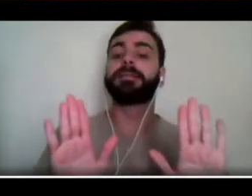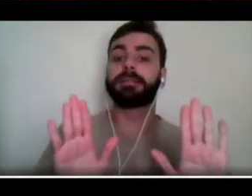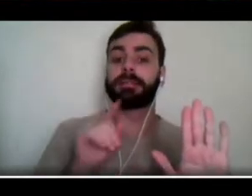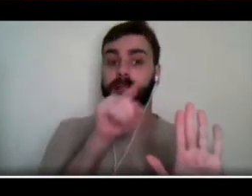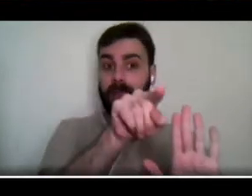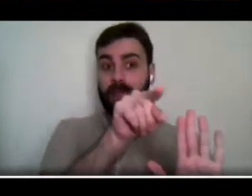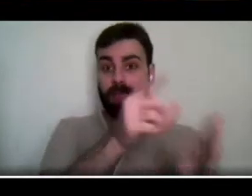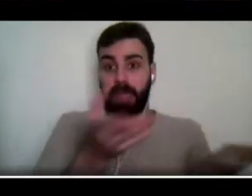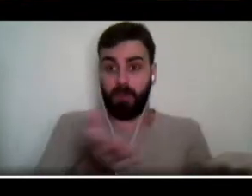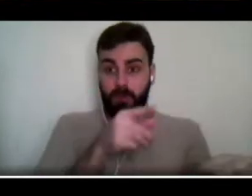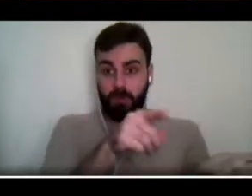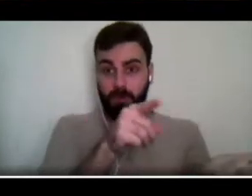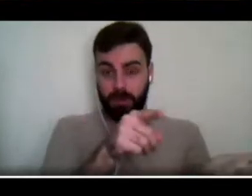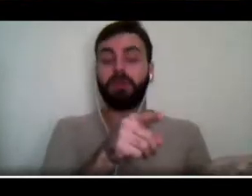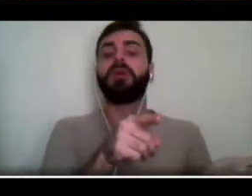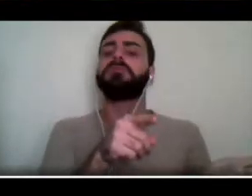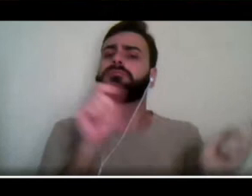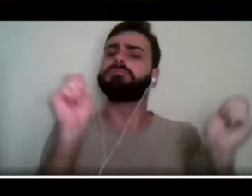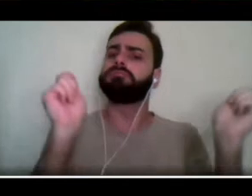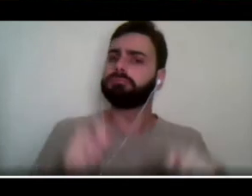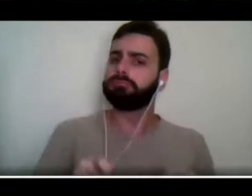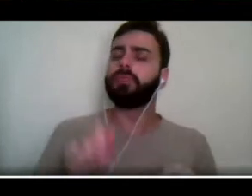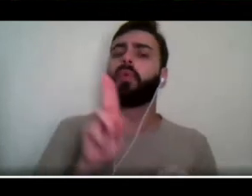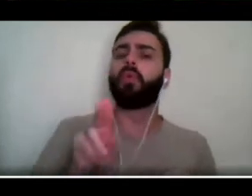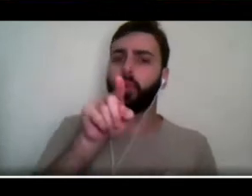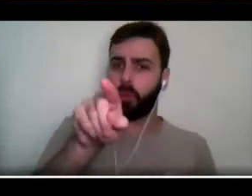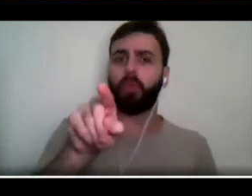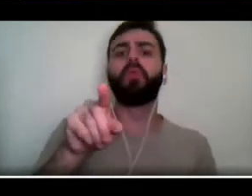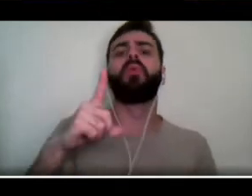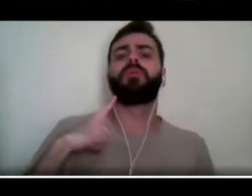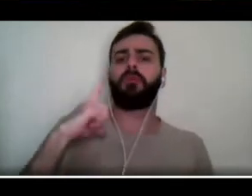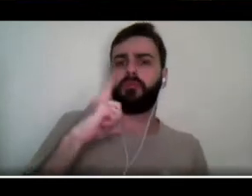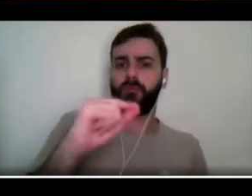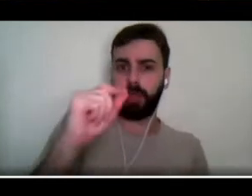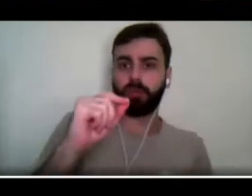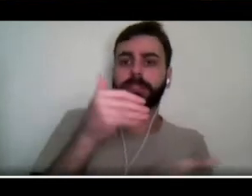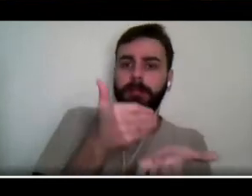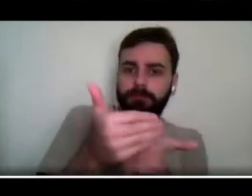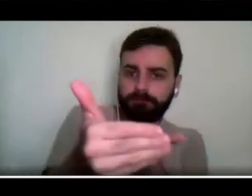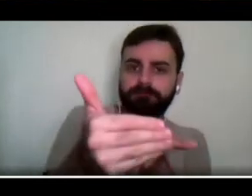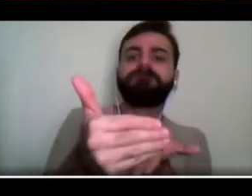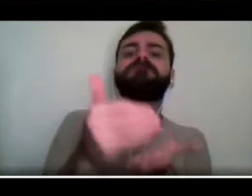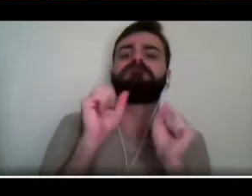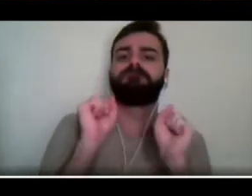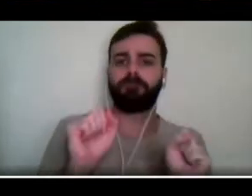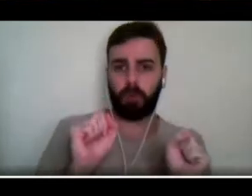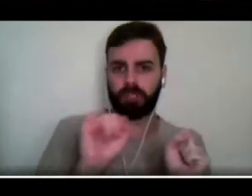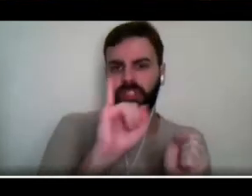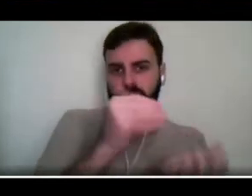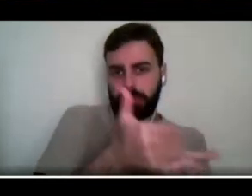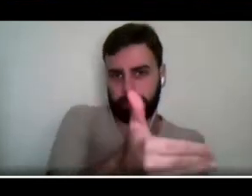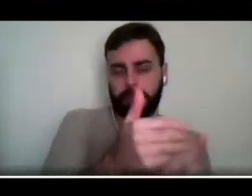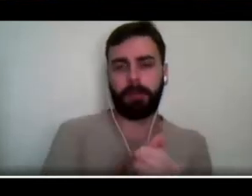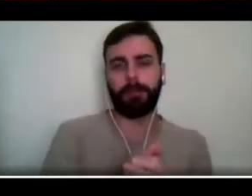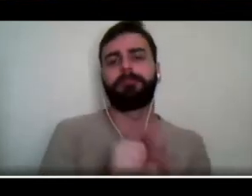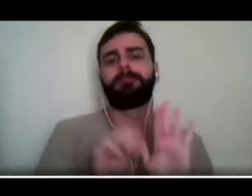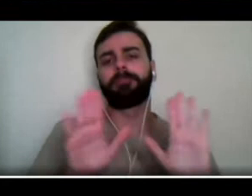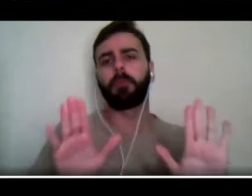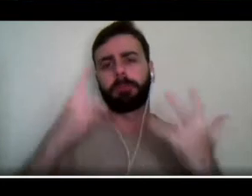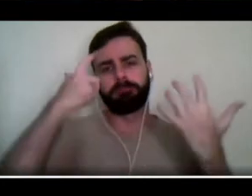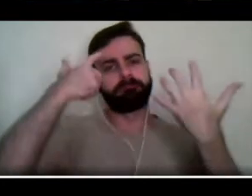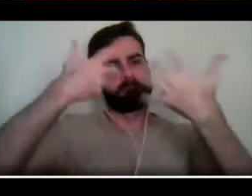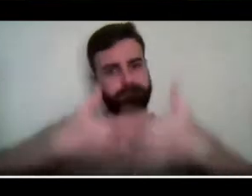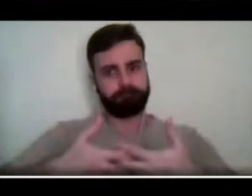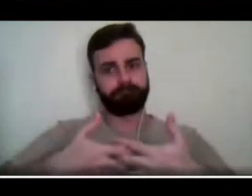uma velocidade inicial. Então, se você parar para pensar olhando, Jesus Cristo, onde tem aqui?